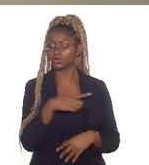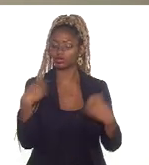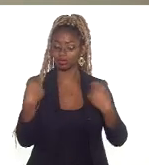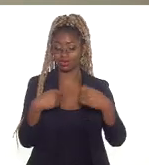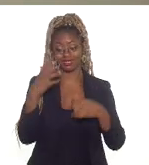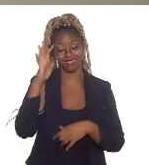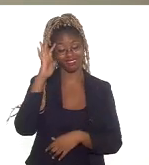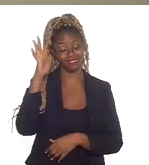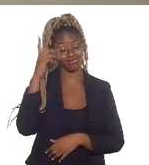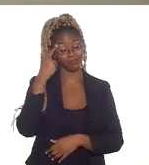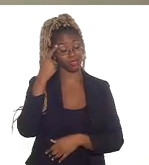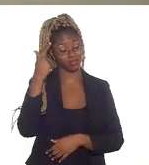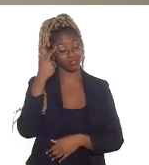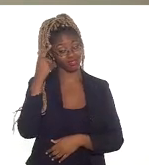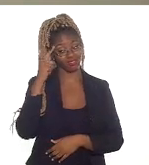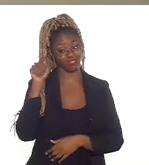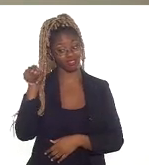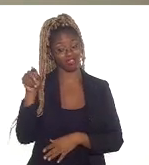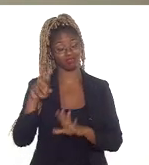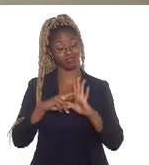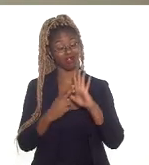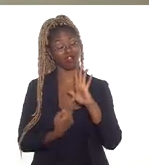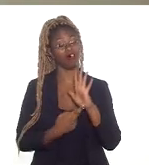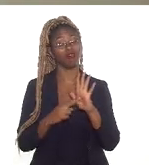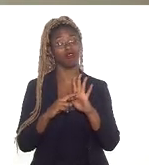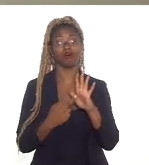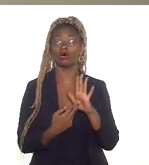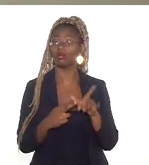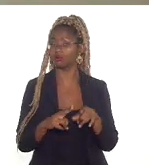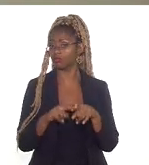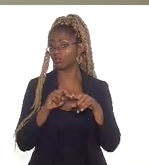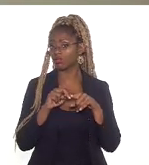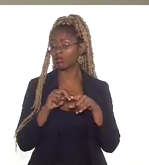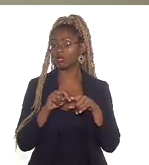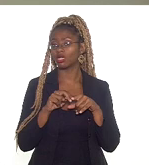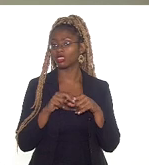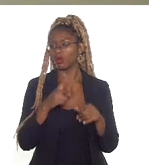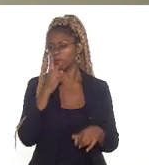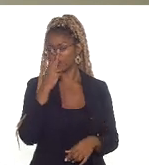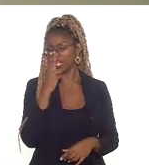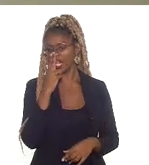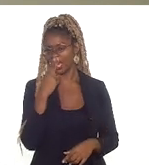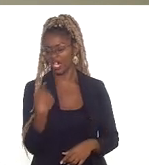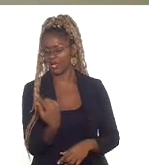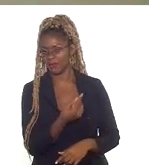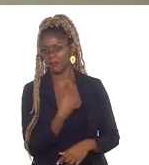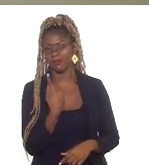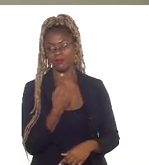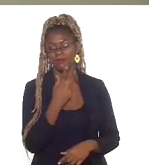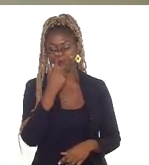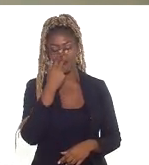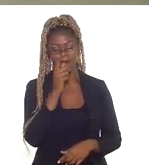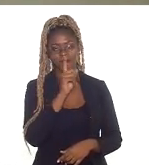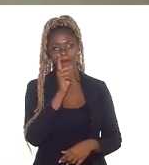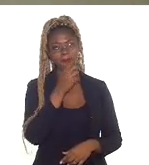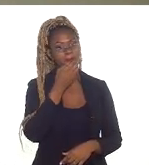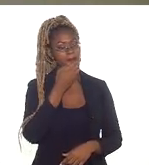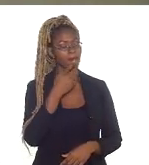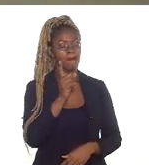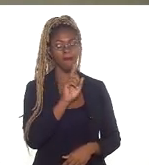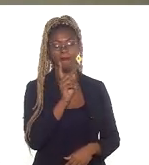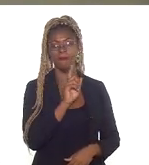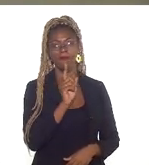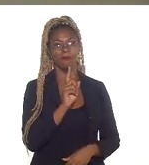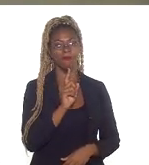refletir muito sobre essas regras, e, em tese, não nos parece nada favorável,